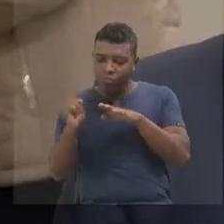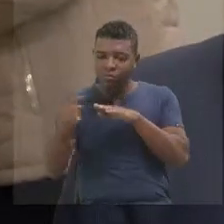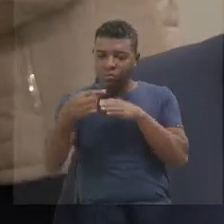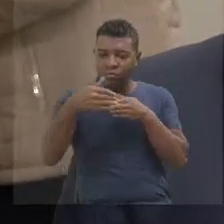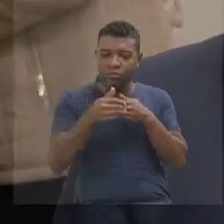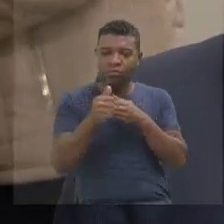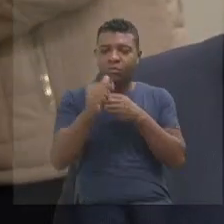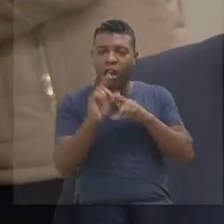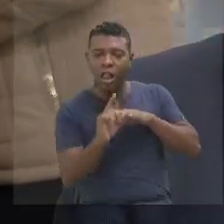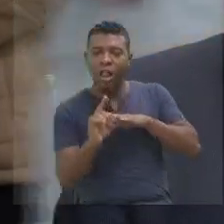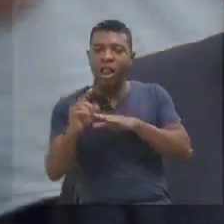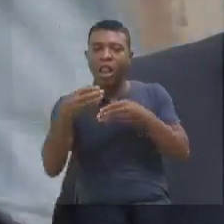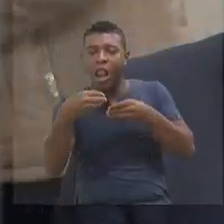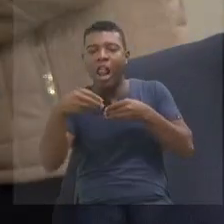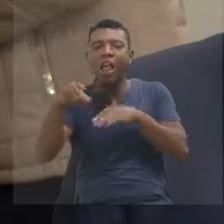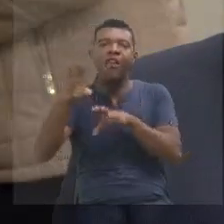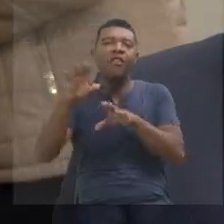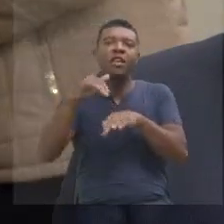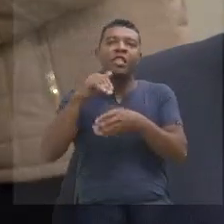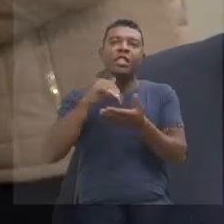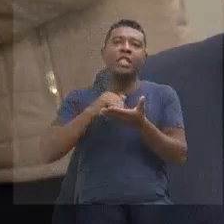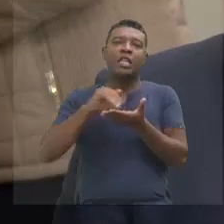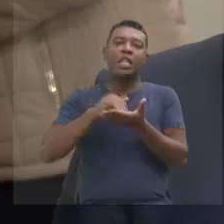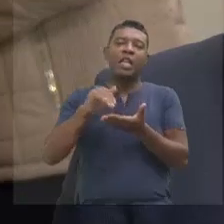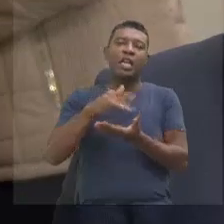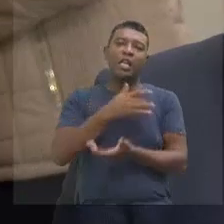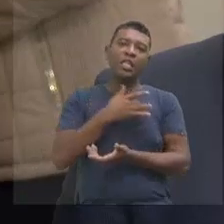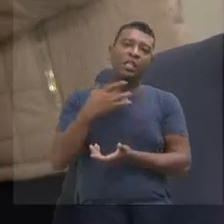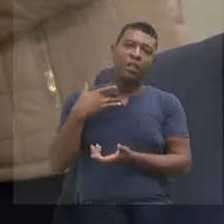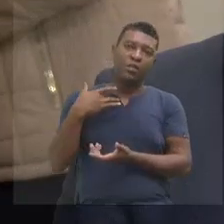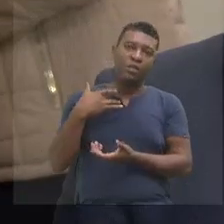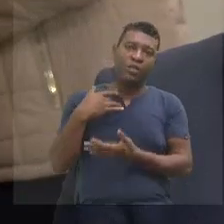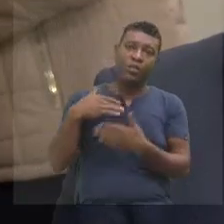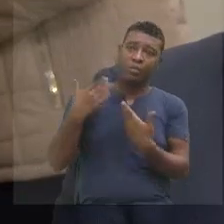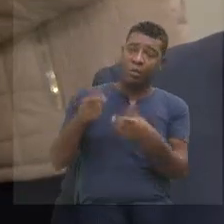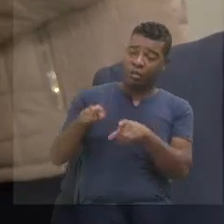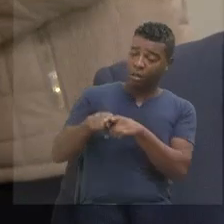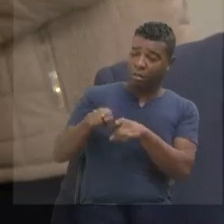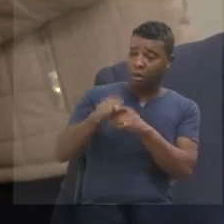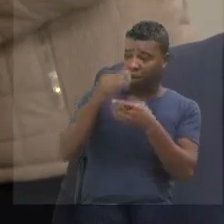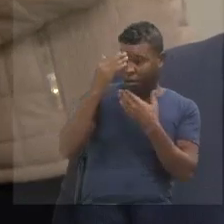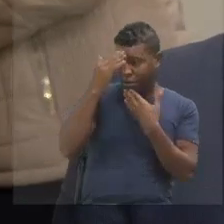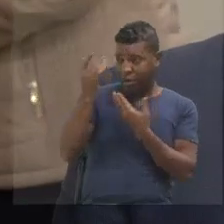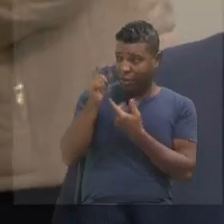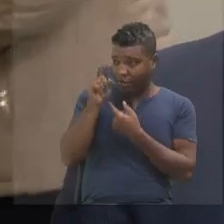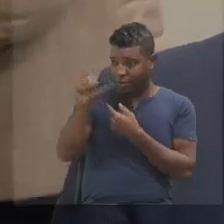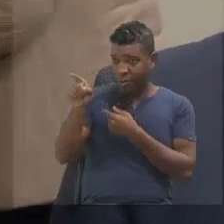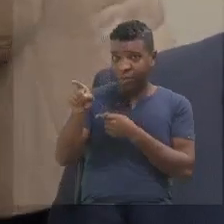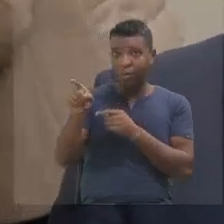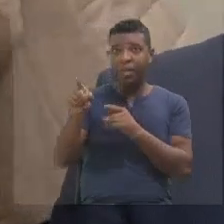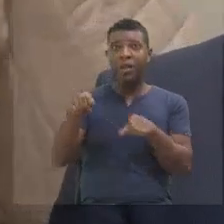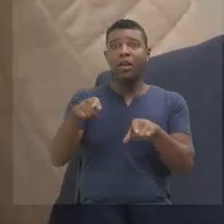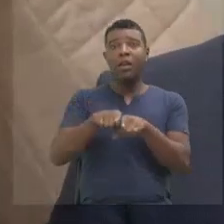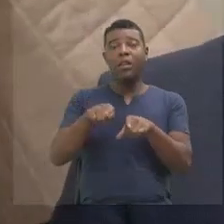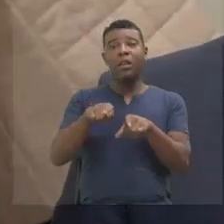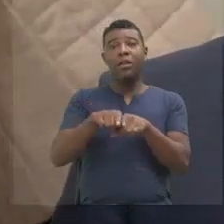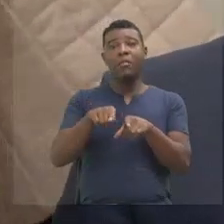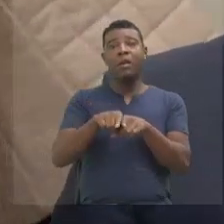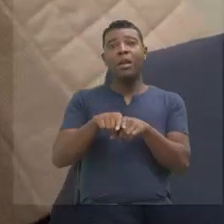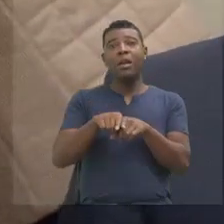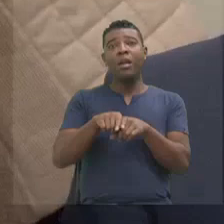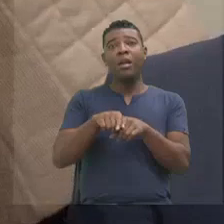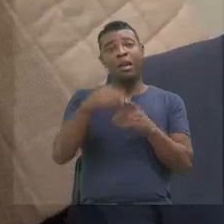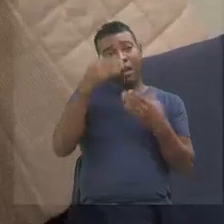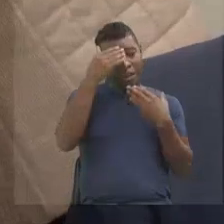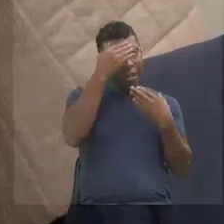saúde inclusive Doutor Fábio agradecer você em nome do ser o governo em nome seu